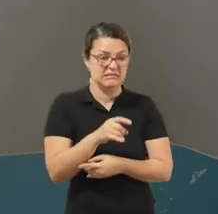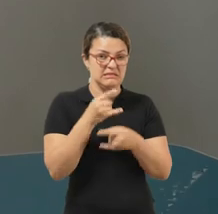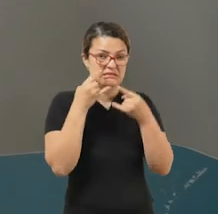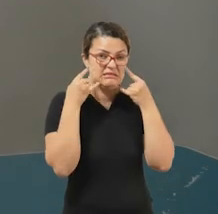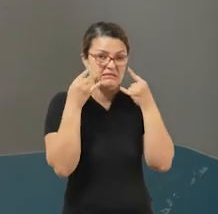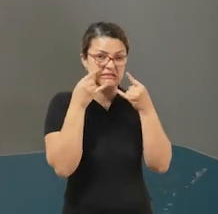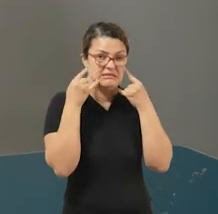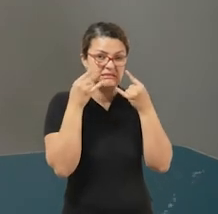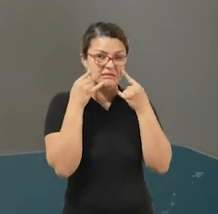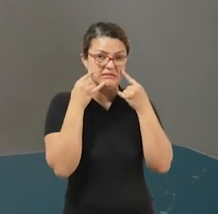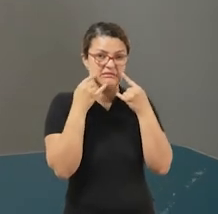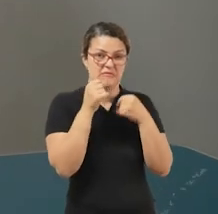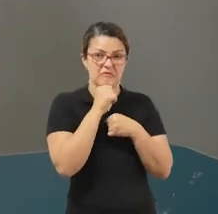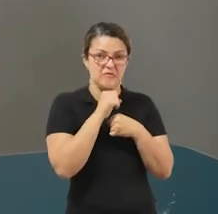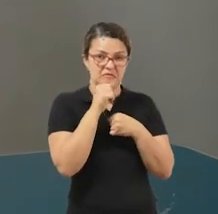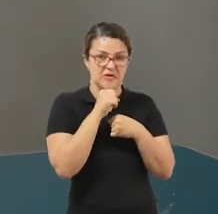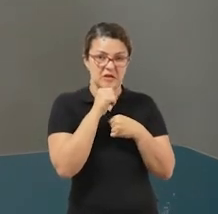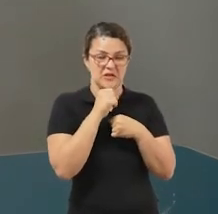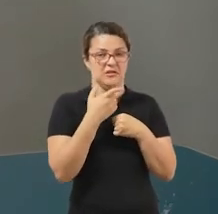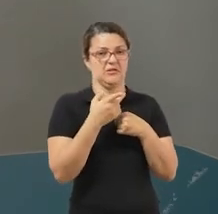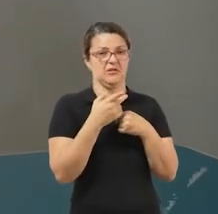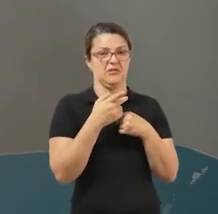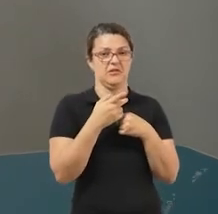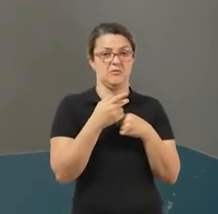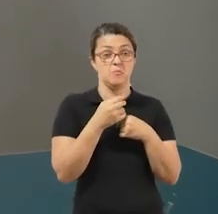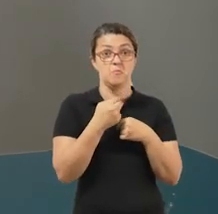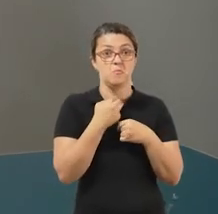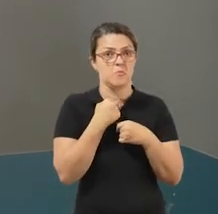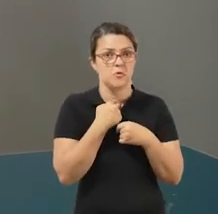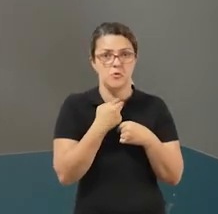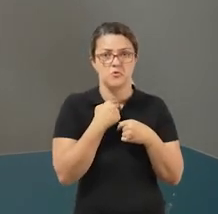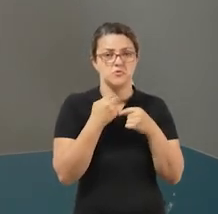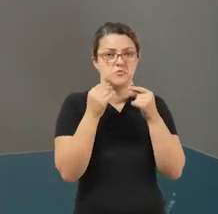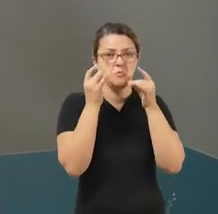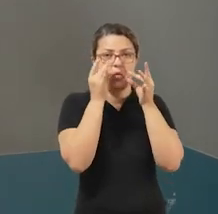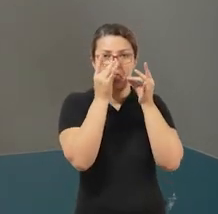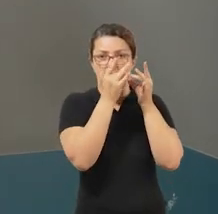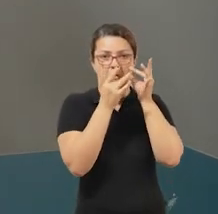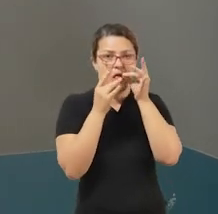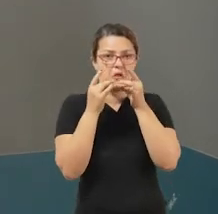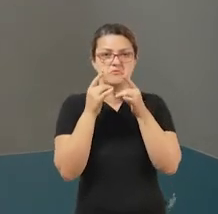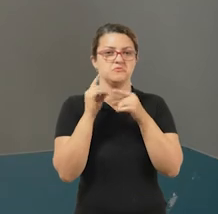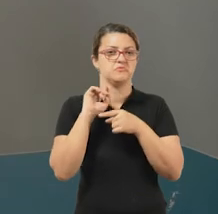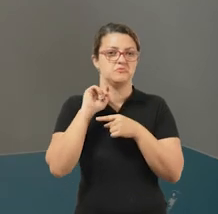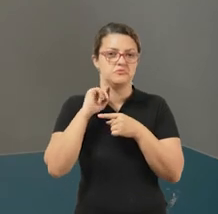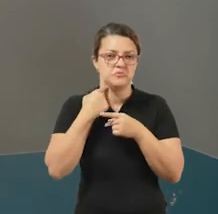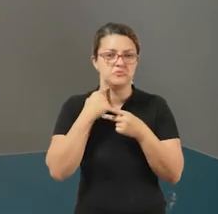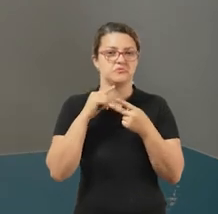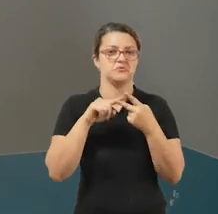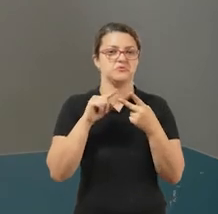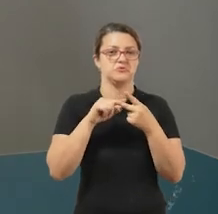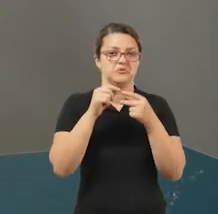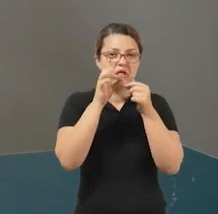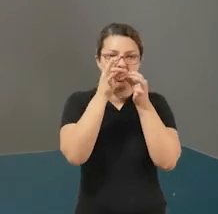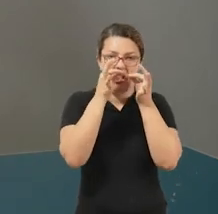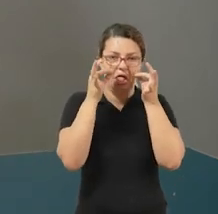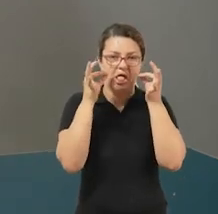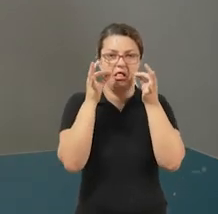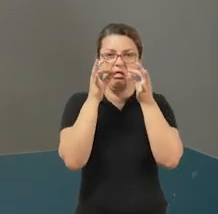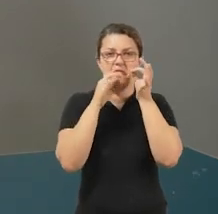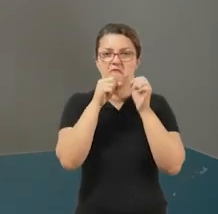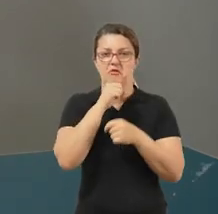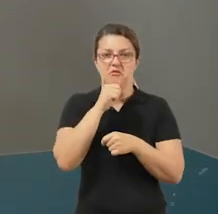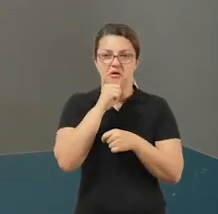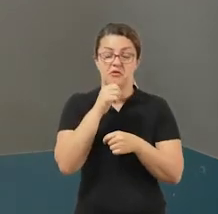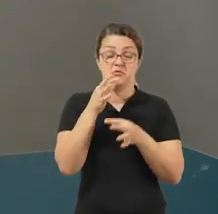danos. A máscara, ela não pode estar rasgada, ela não pode estar manchada, porque tudo isso pode deixá-la frágil, tá pessoal? Então, muita atenção,